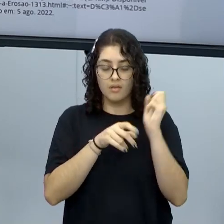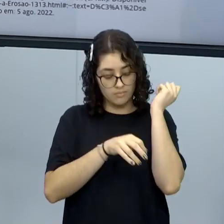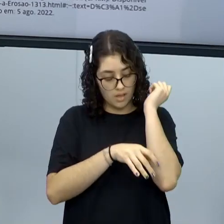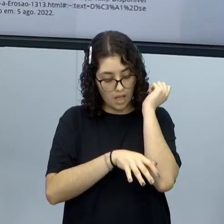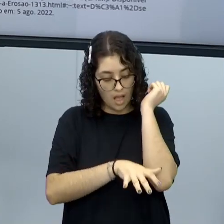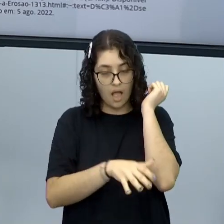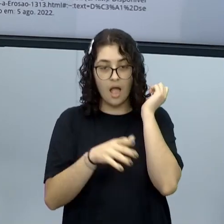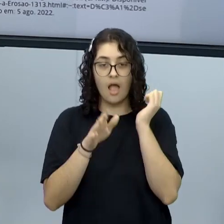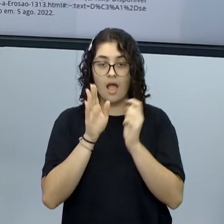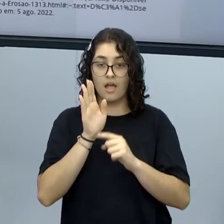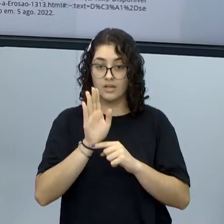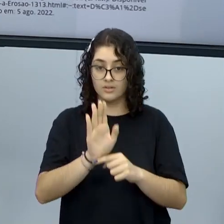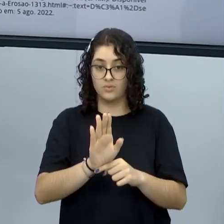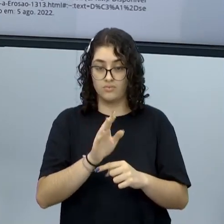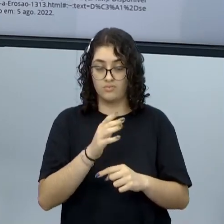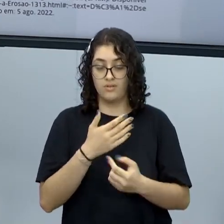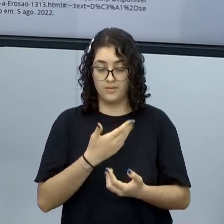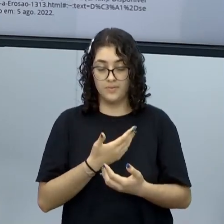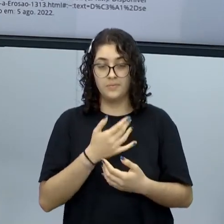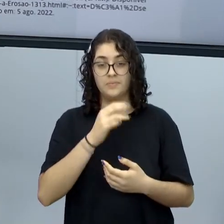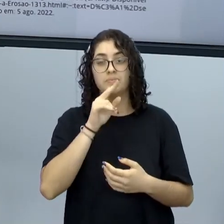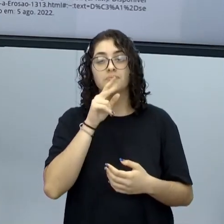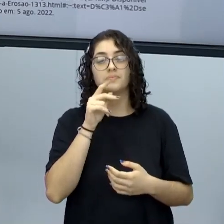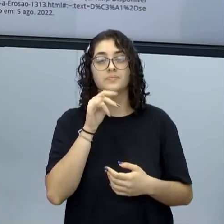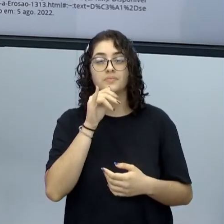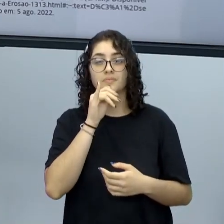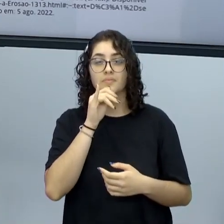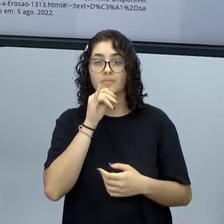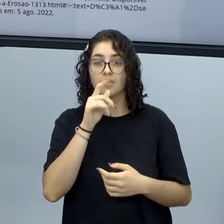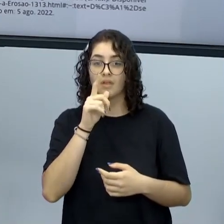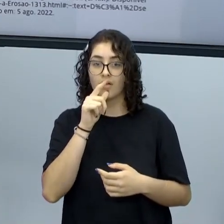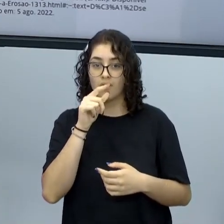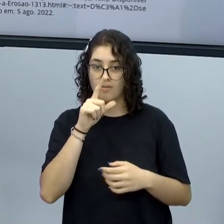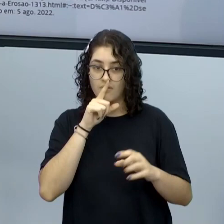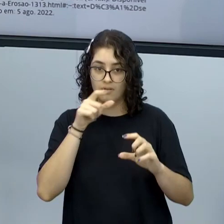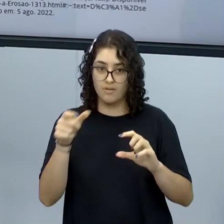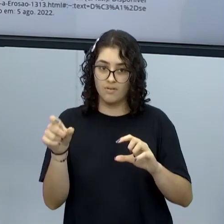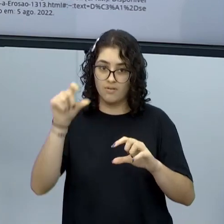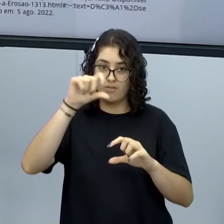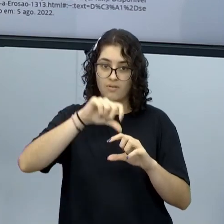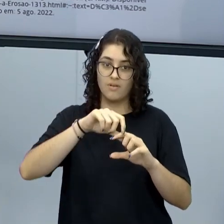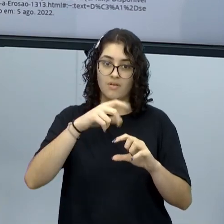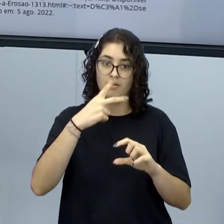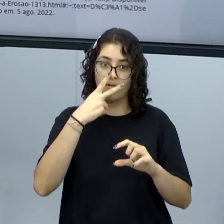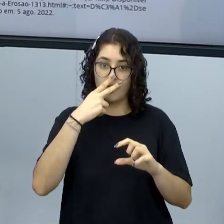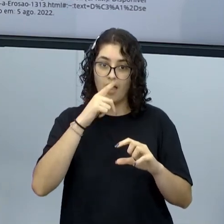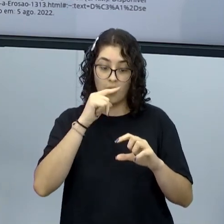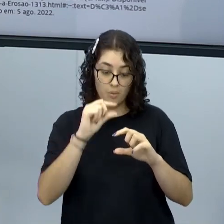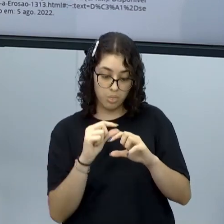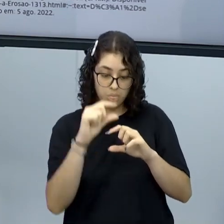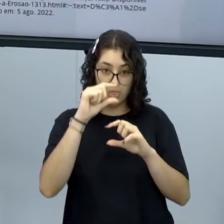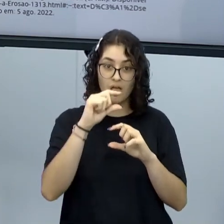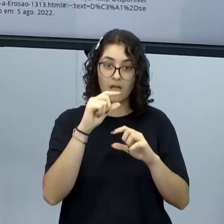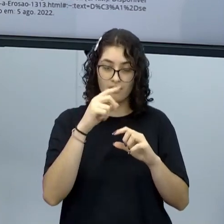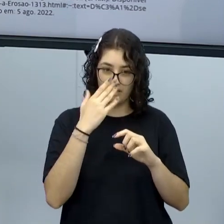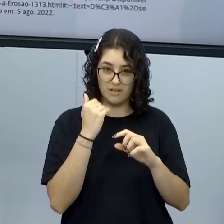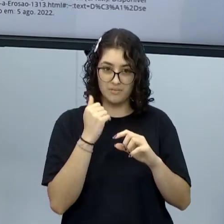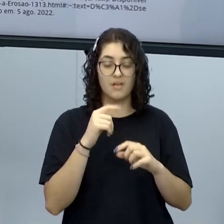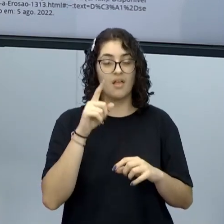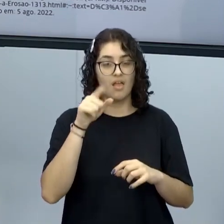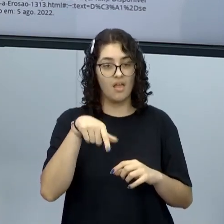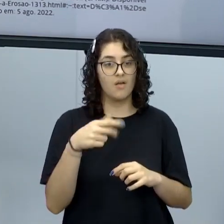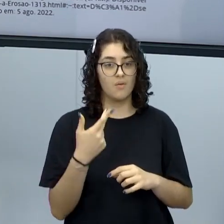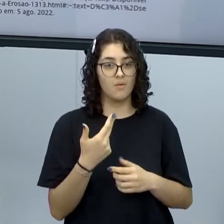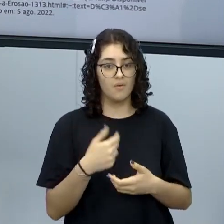melhor, essa água vai saturar. É tipo assim, quando você bota muita água numa planta que fica 2 dedos de água, tipo isso. E ela